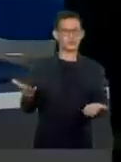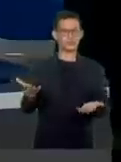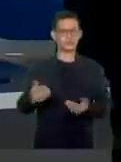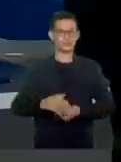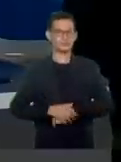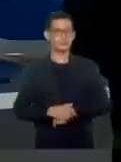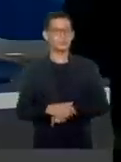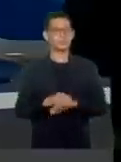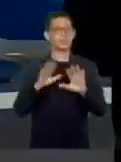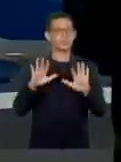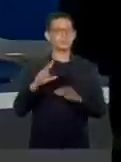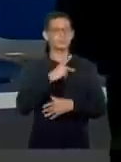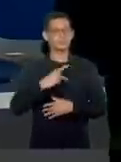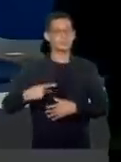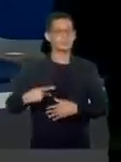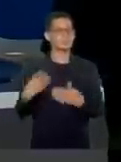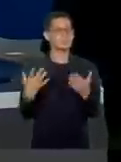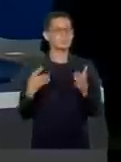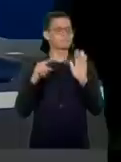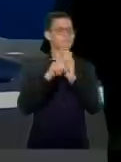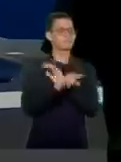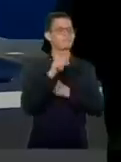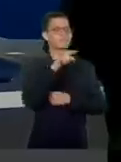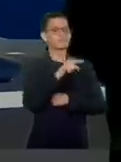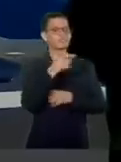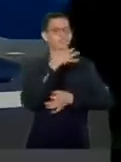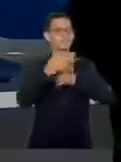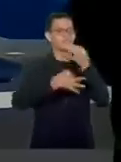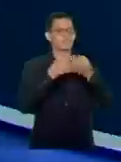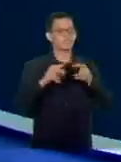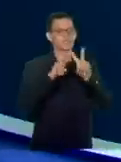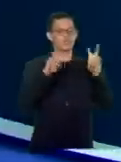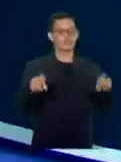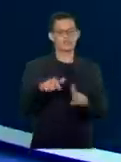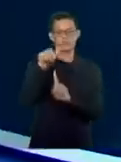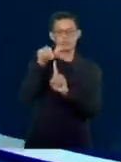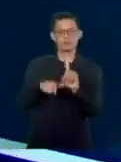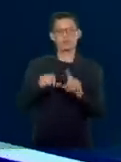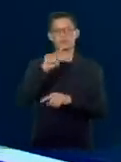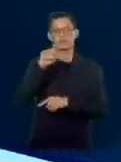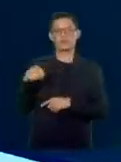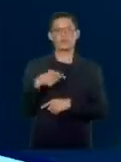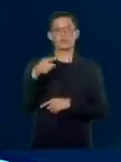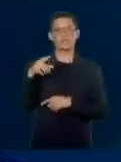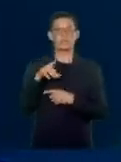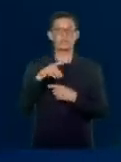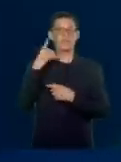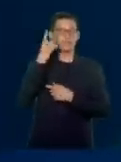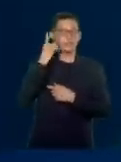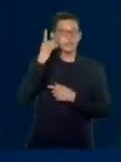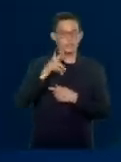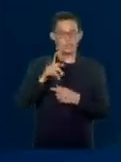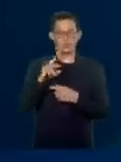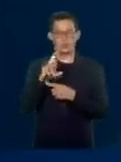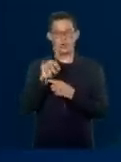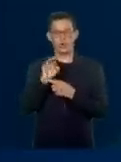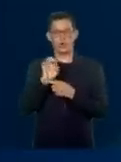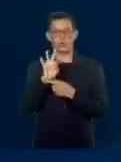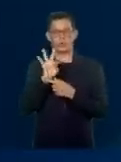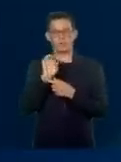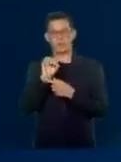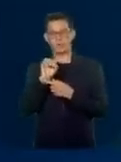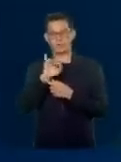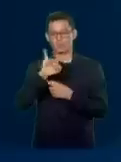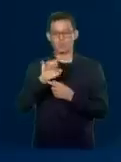Que avaliação o senhor faz da atitude do ex-deputado Roberto Jefferson, hoje pela manhã, que recebeu a bala agentes da Polícia